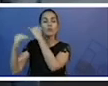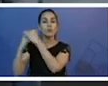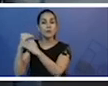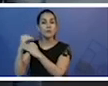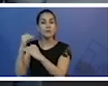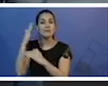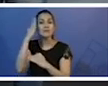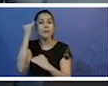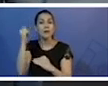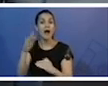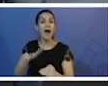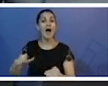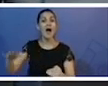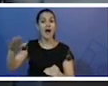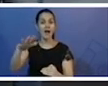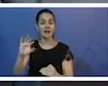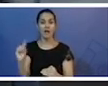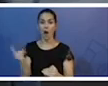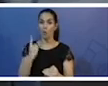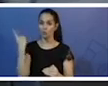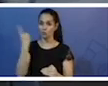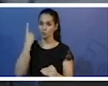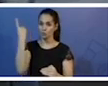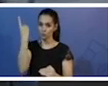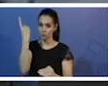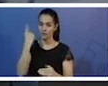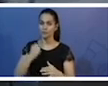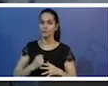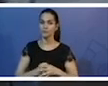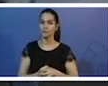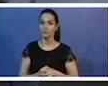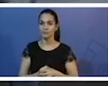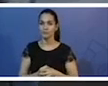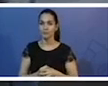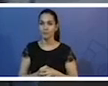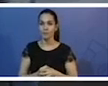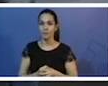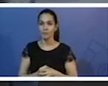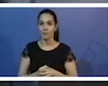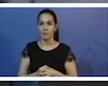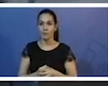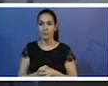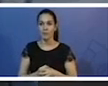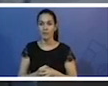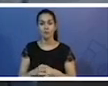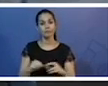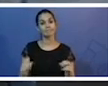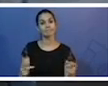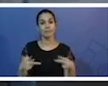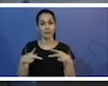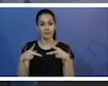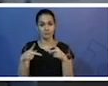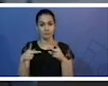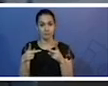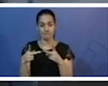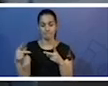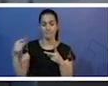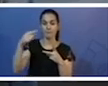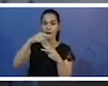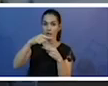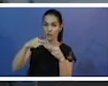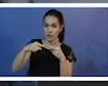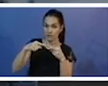área e a altura do paralelogramo. Vimos que